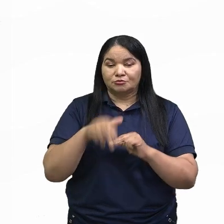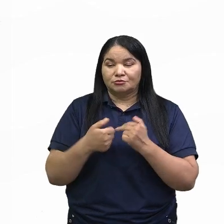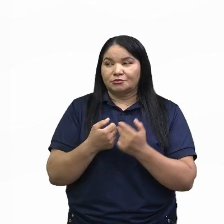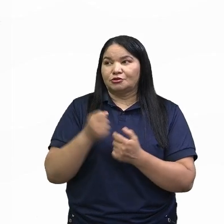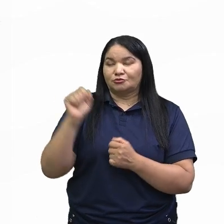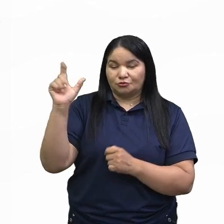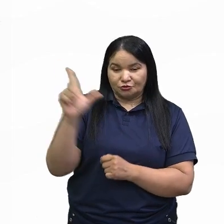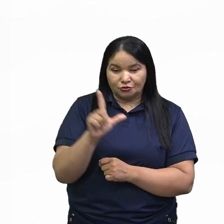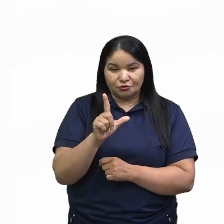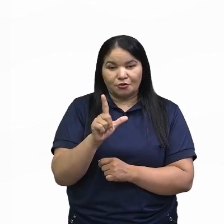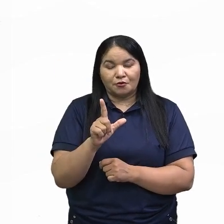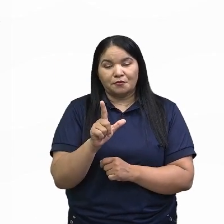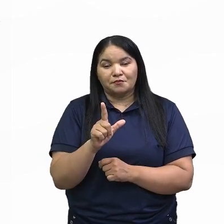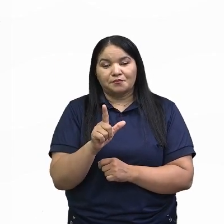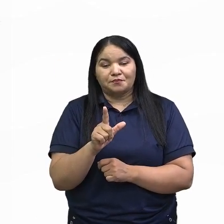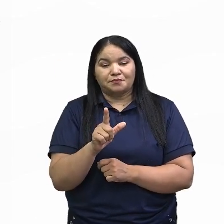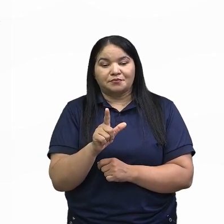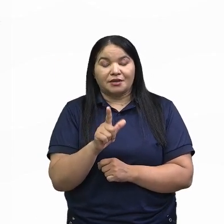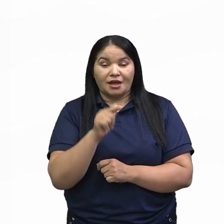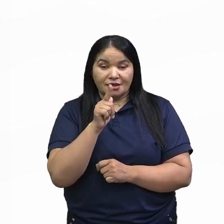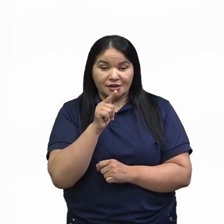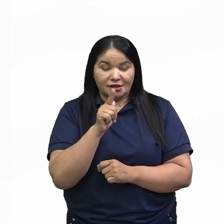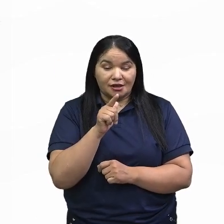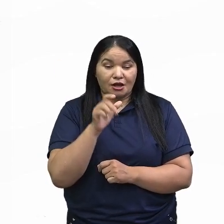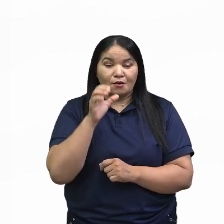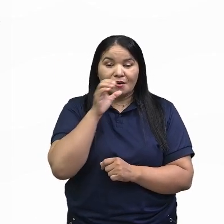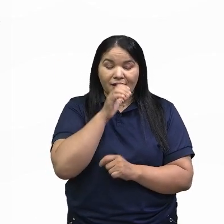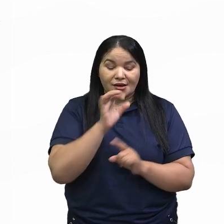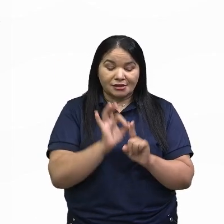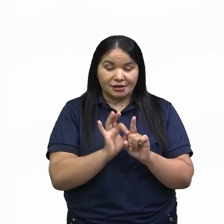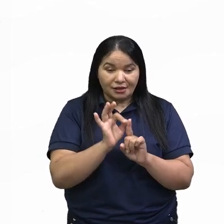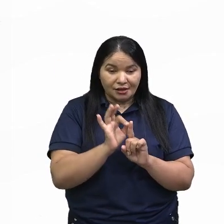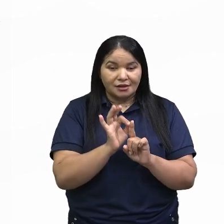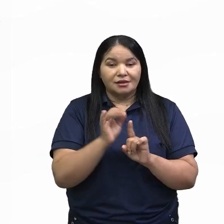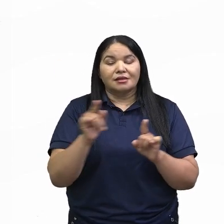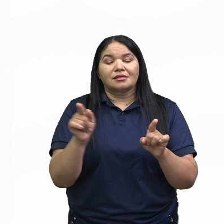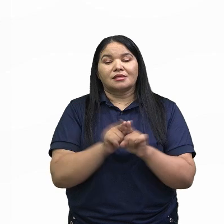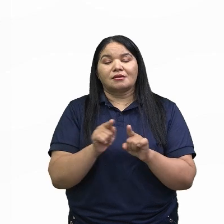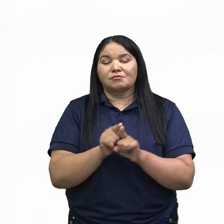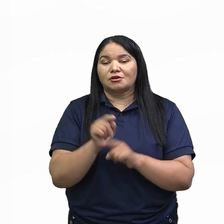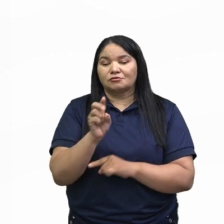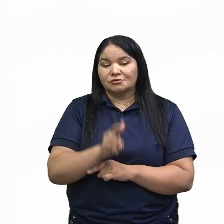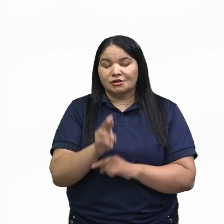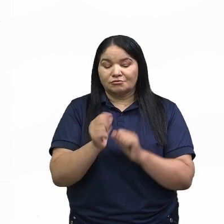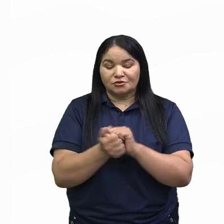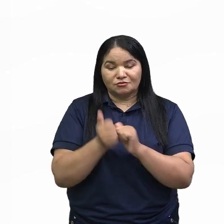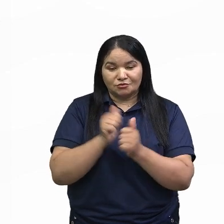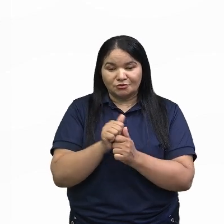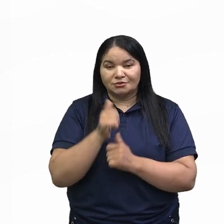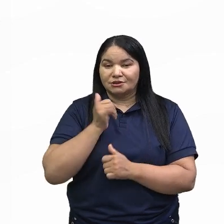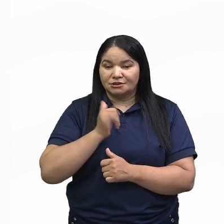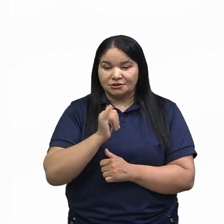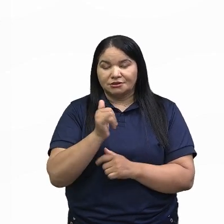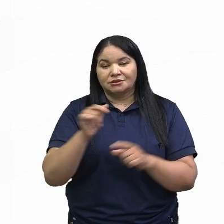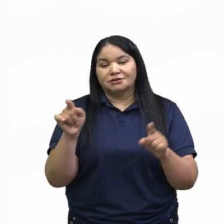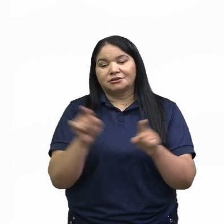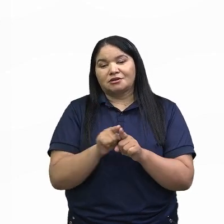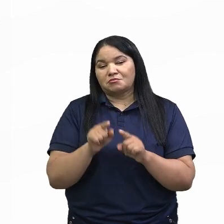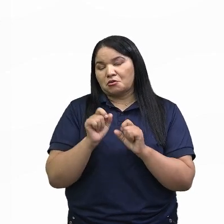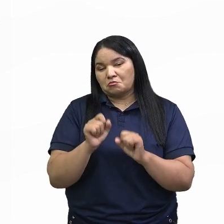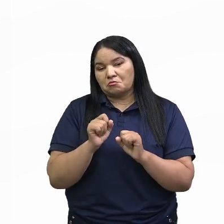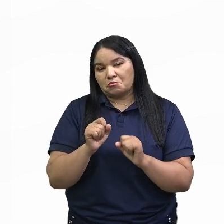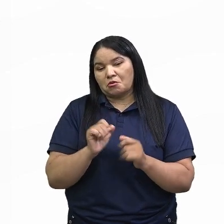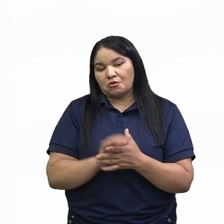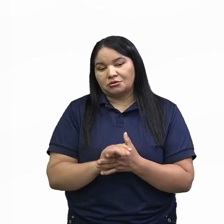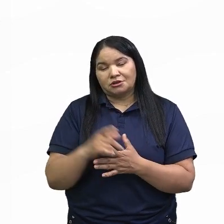aquece a água, para extrair daí eletricidade, ou então aquecer a água para a gente